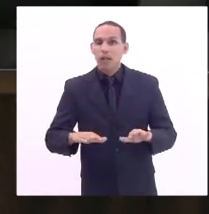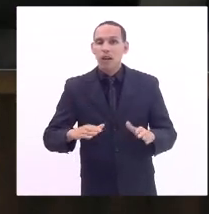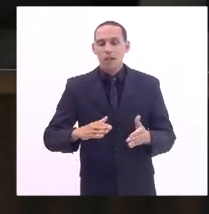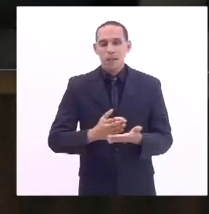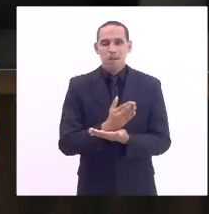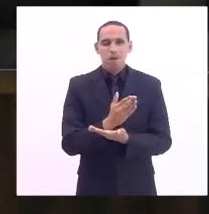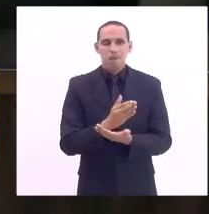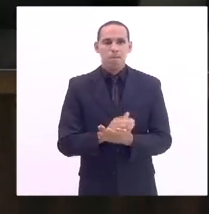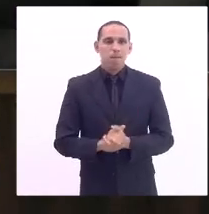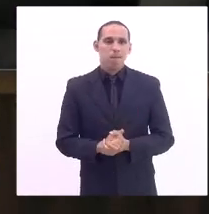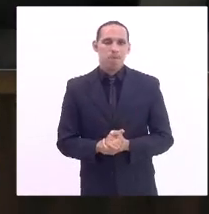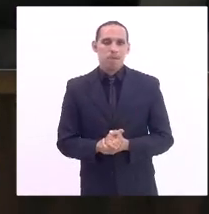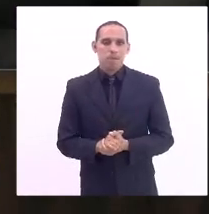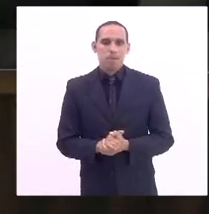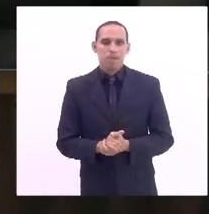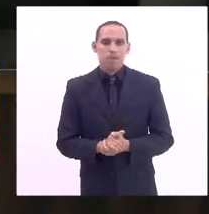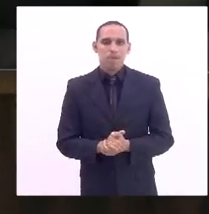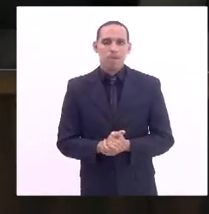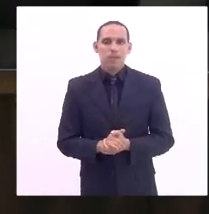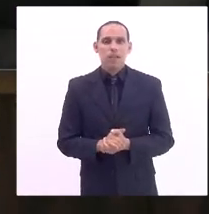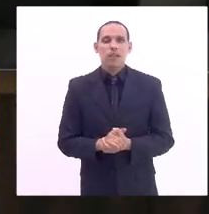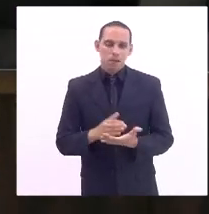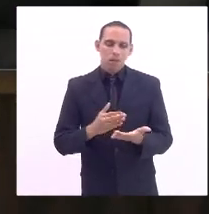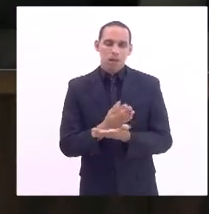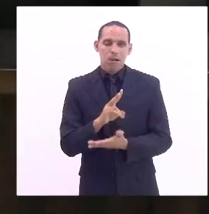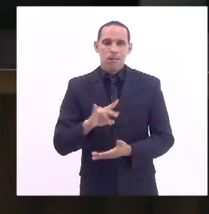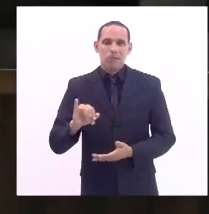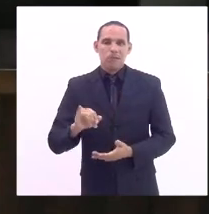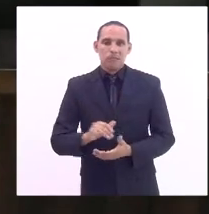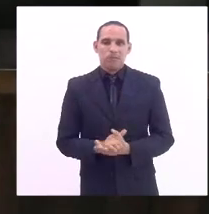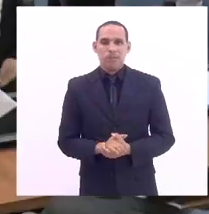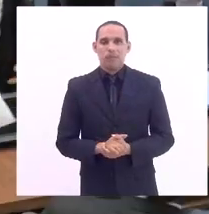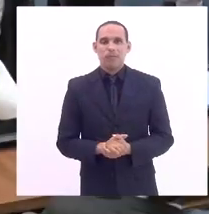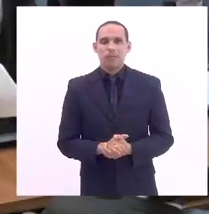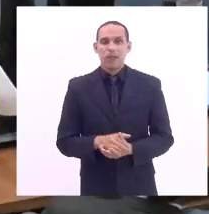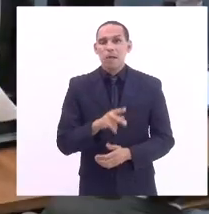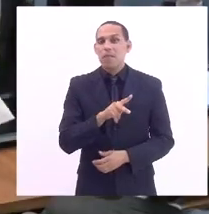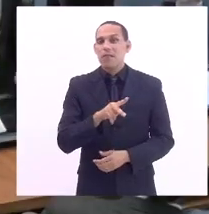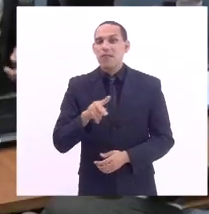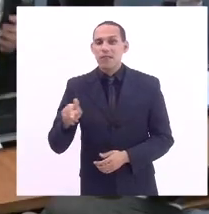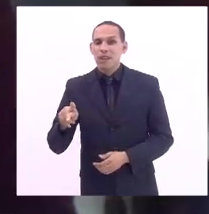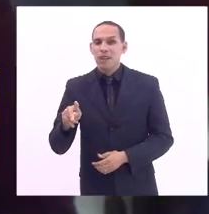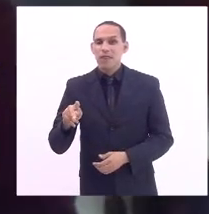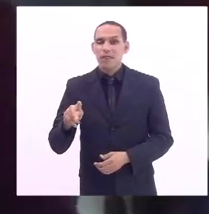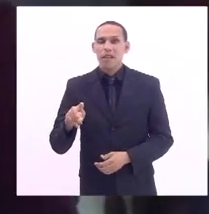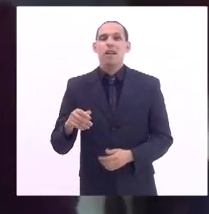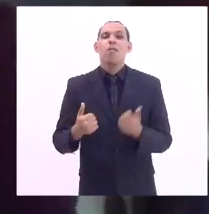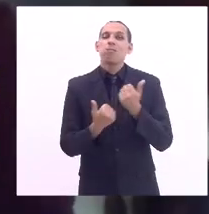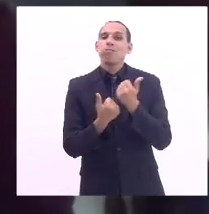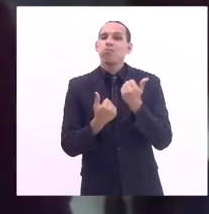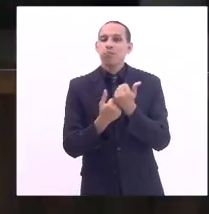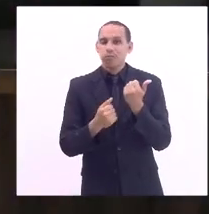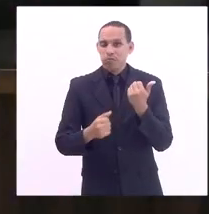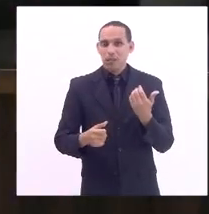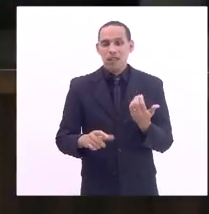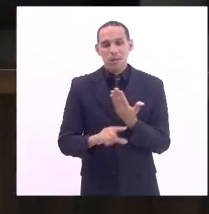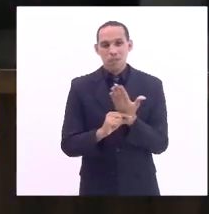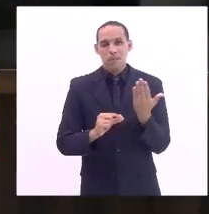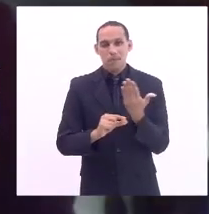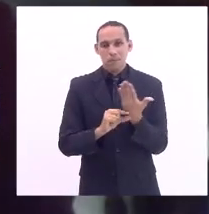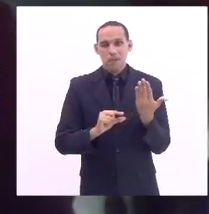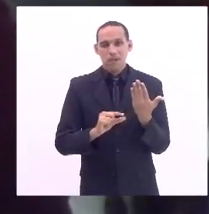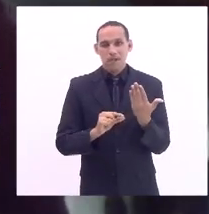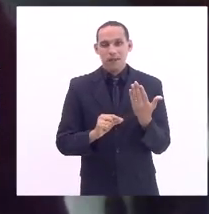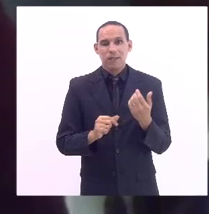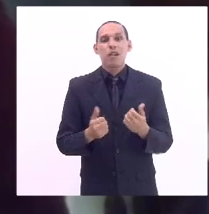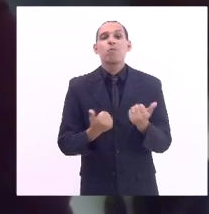estão, aprovados. Vai a promulgação. Presidente, qual autoria aí, hein, presidente? Hein?